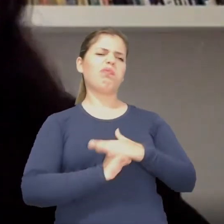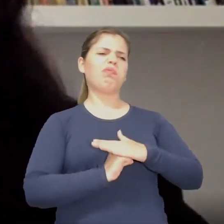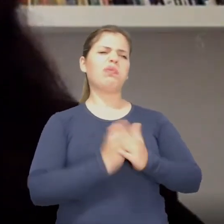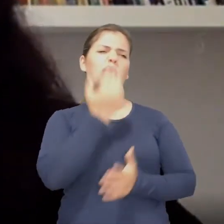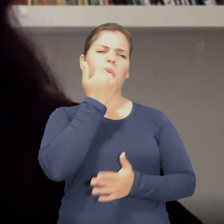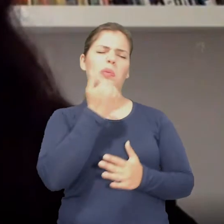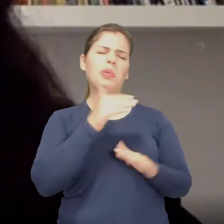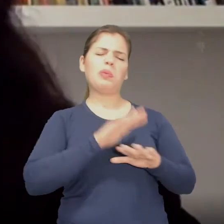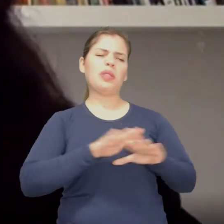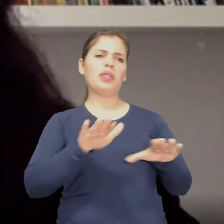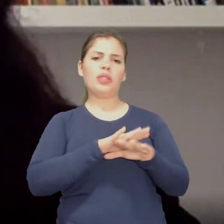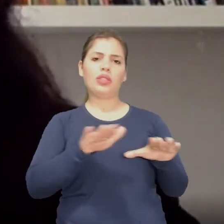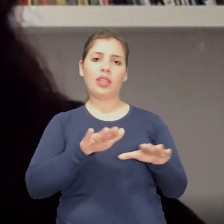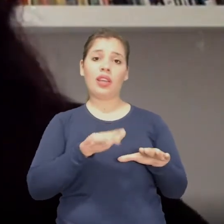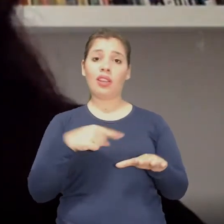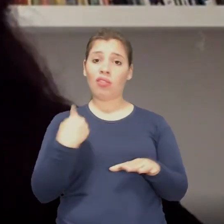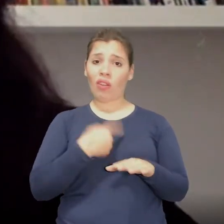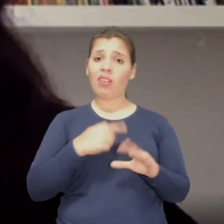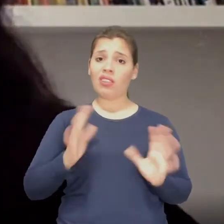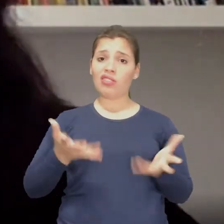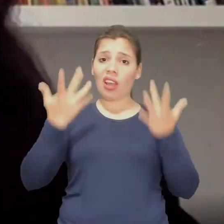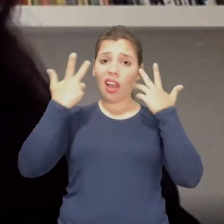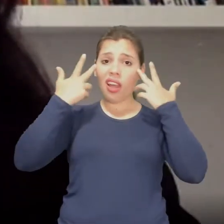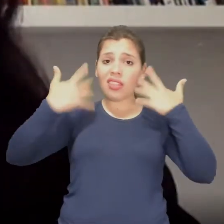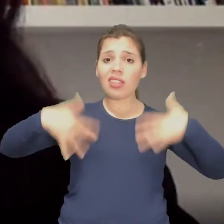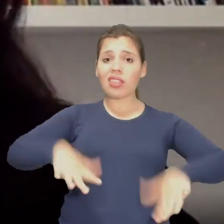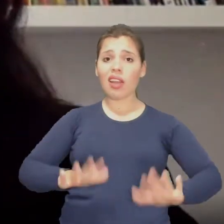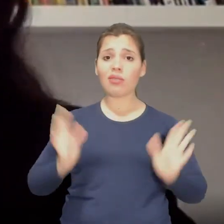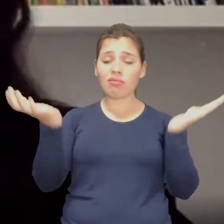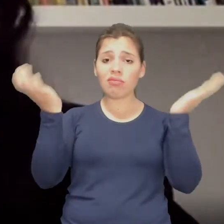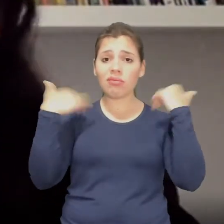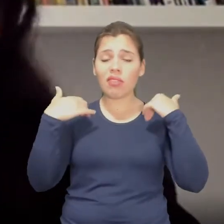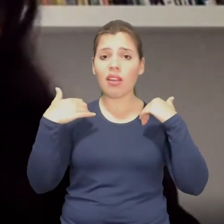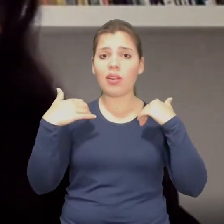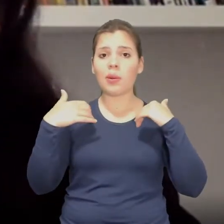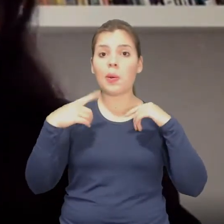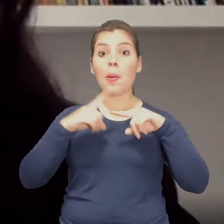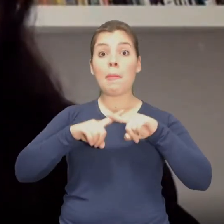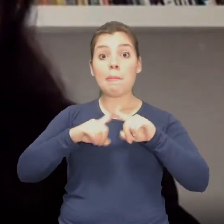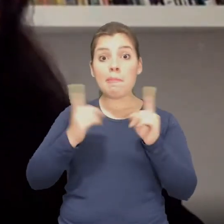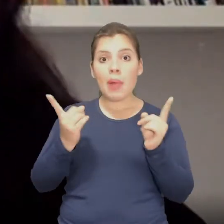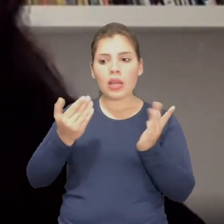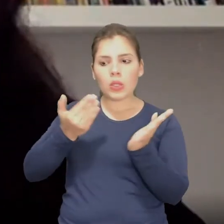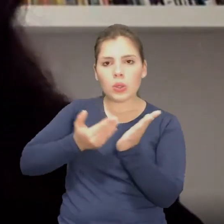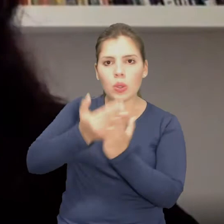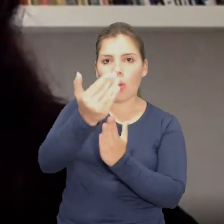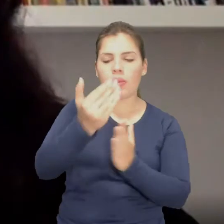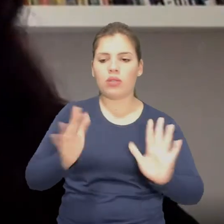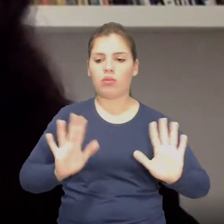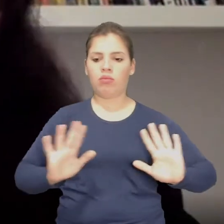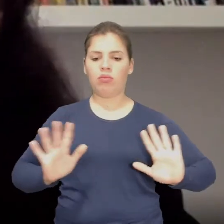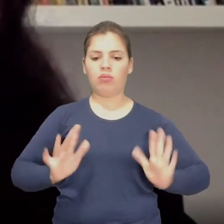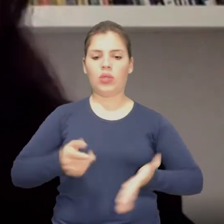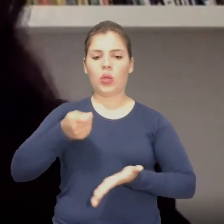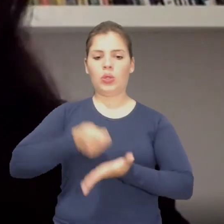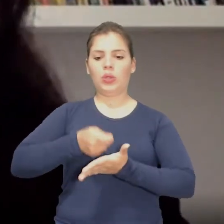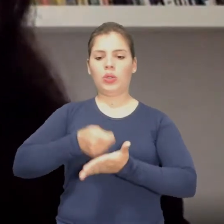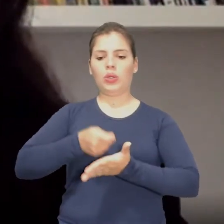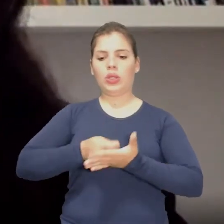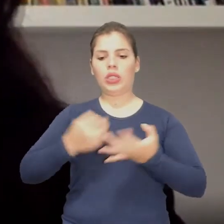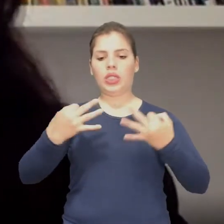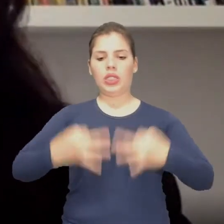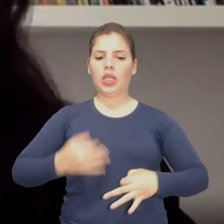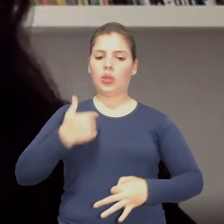isso a gente tem naturalmente, né? A gente que atrapalha, mas a gente tem isso naturalmente. quando a gente faz dieta, querendo se impor